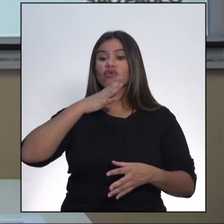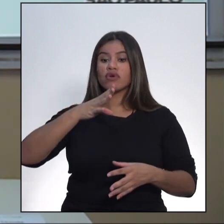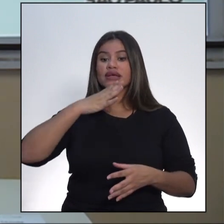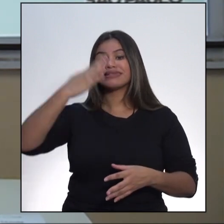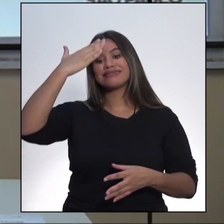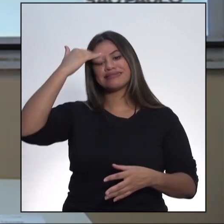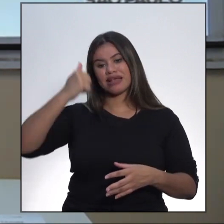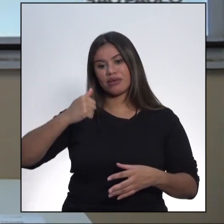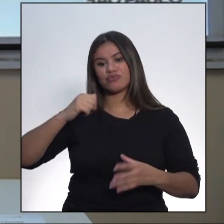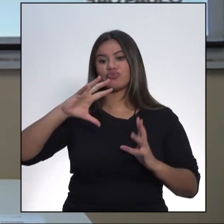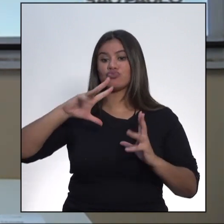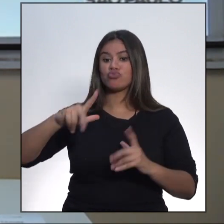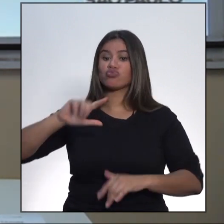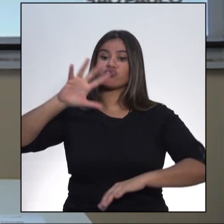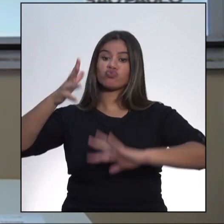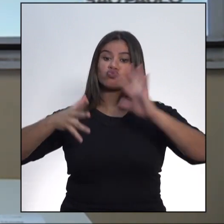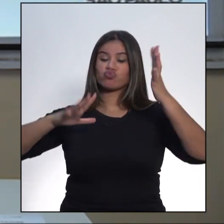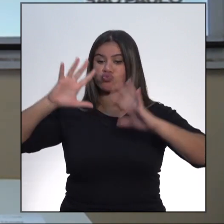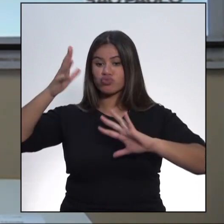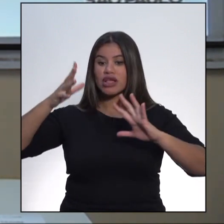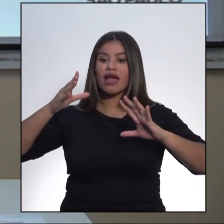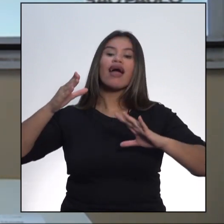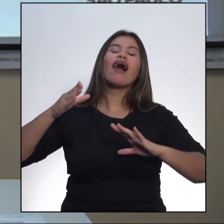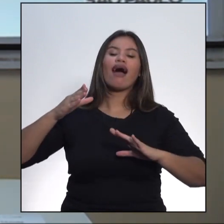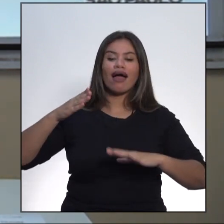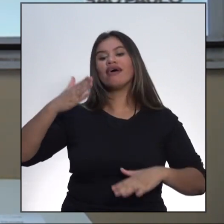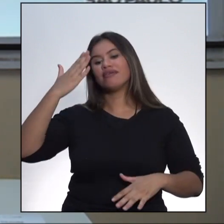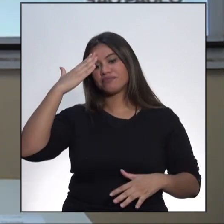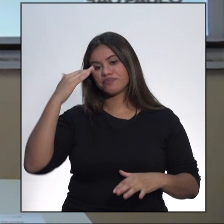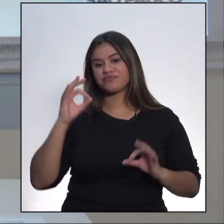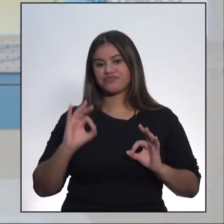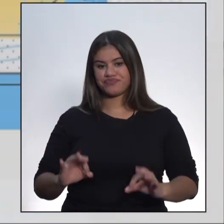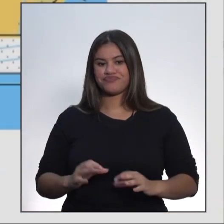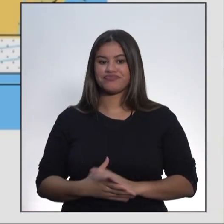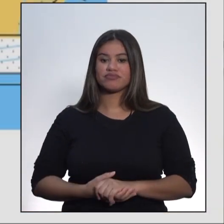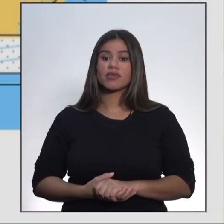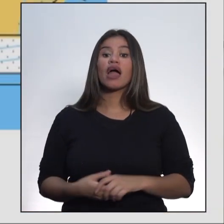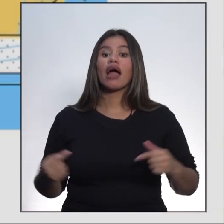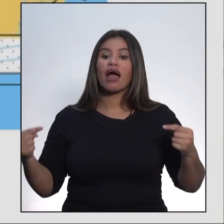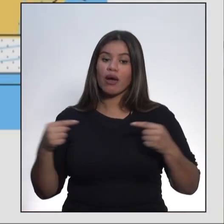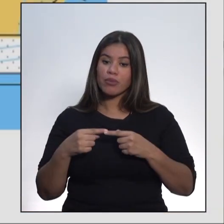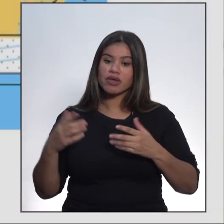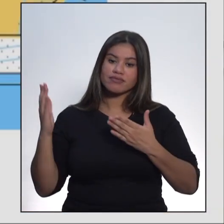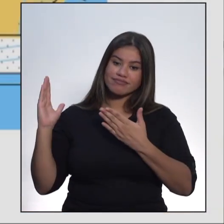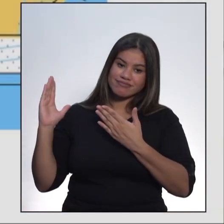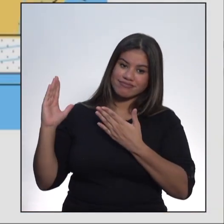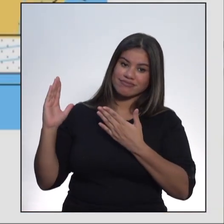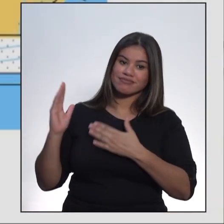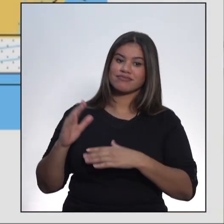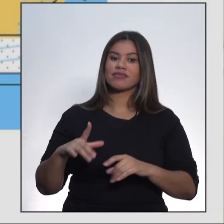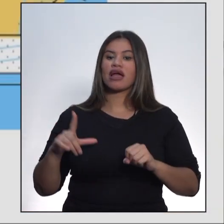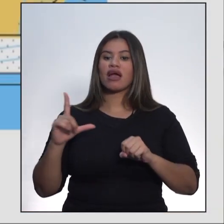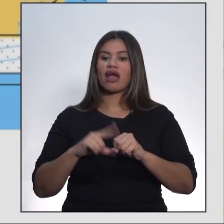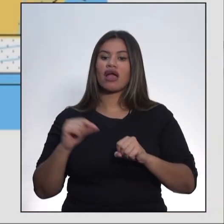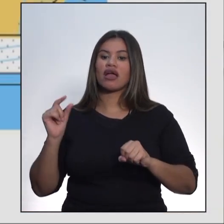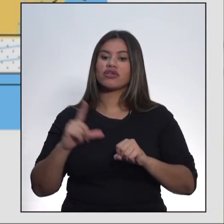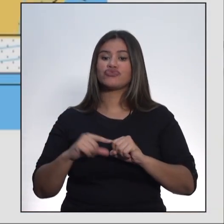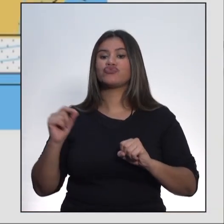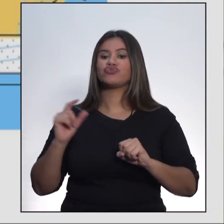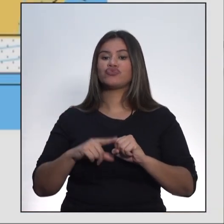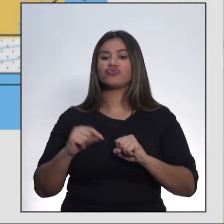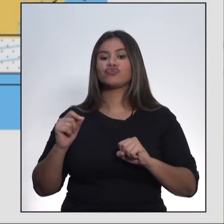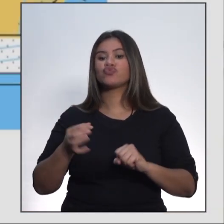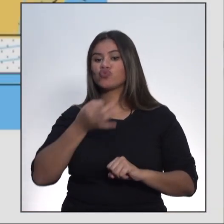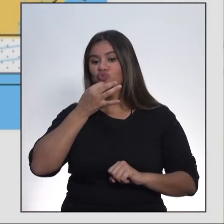acontecendo. Agora nós vamos entrar no nosso artigo de opinião, tá? Mas então, o que